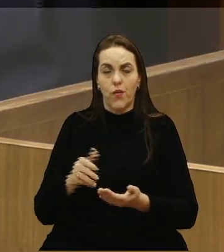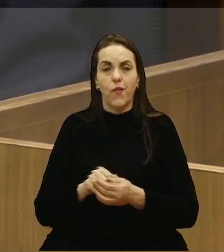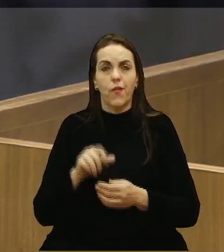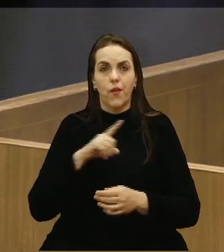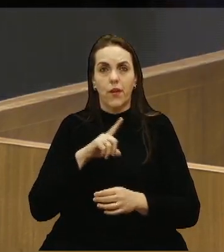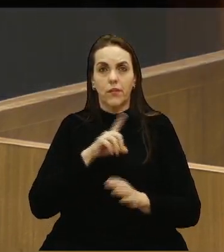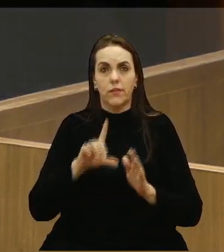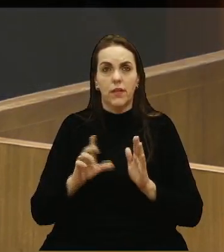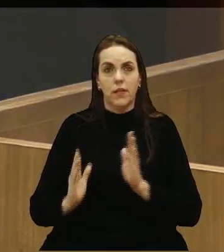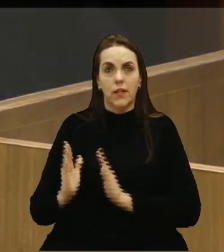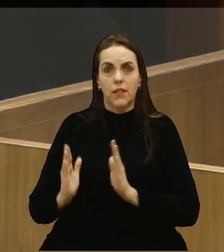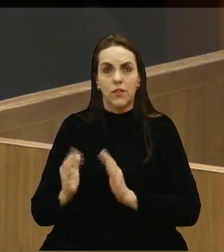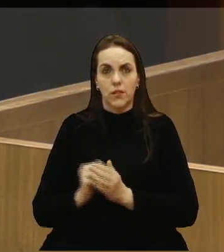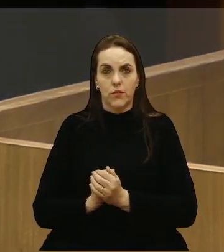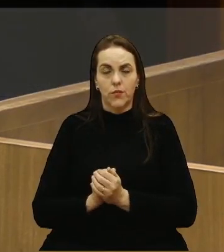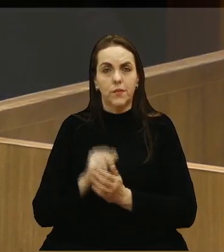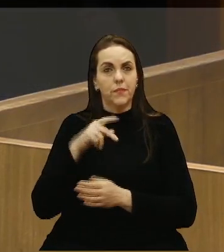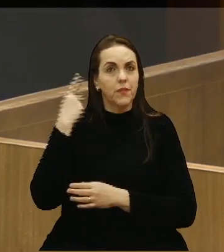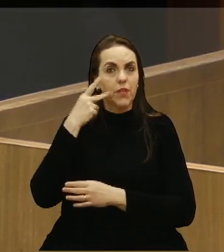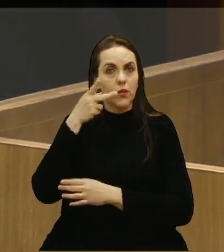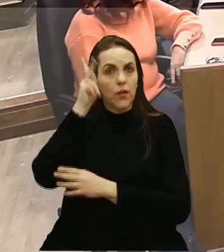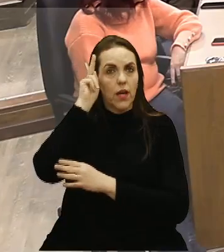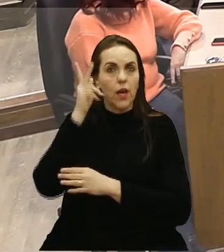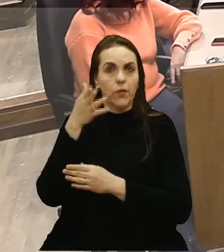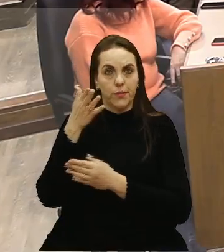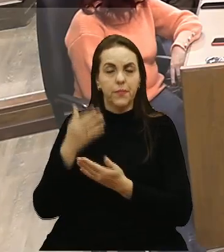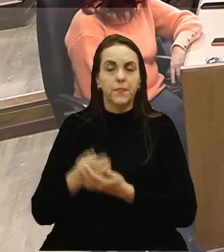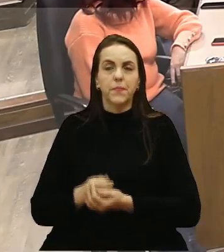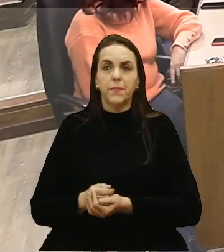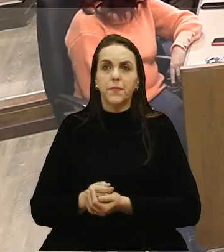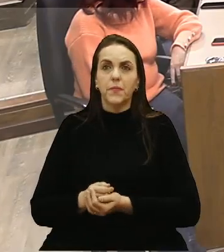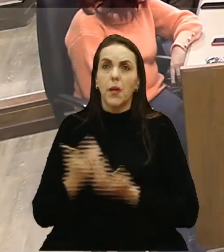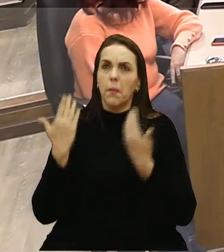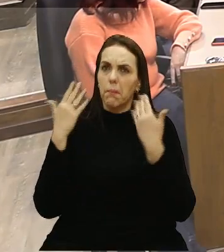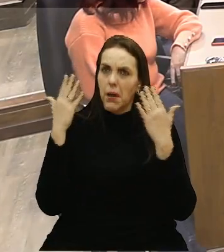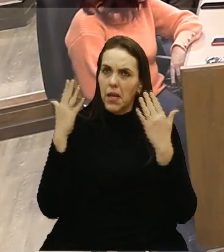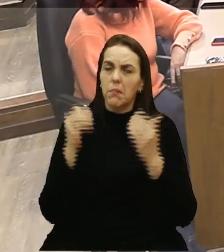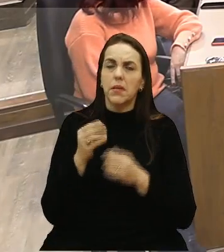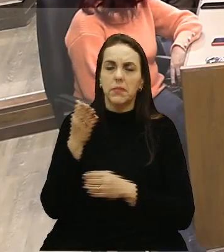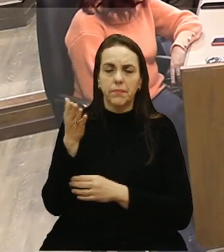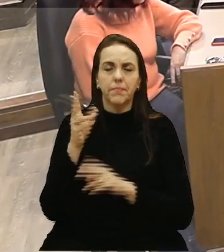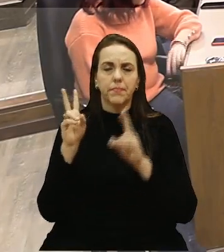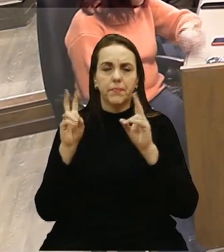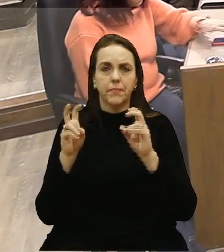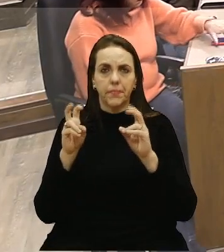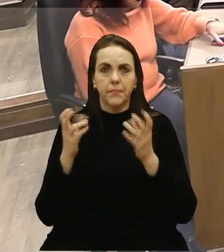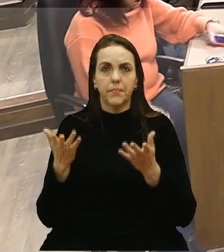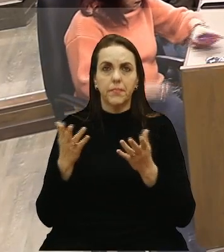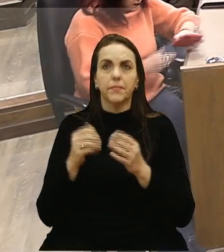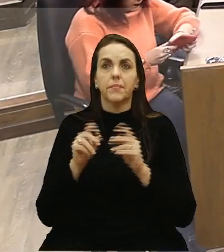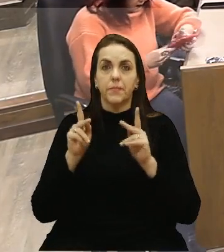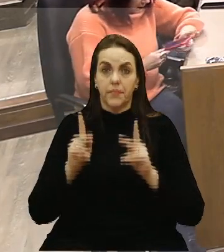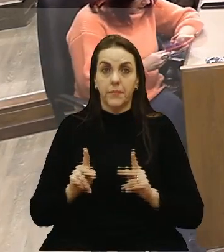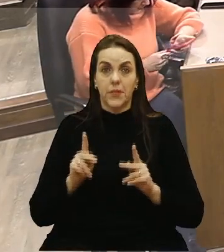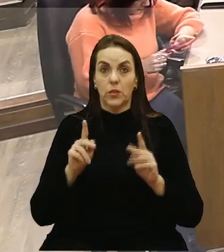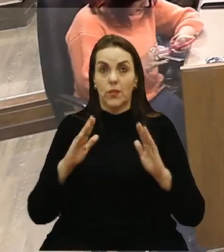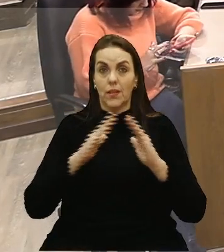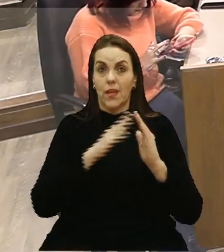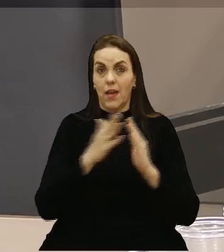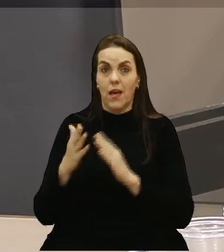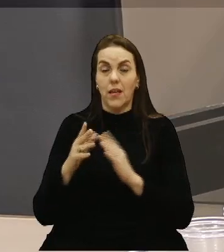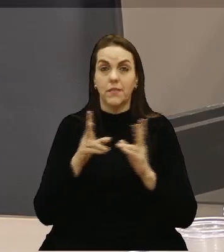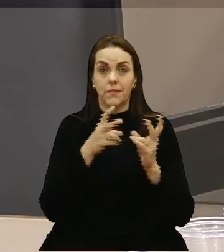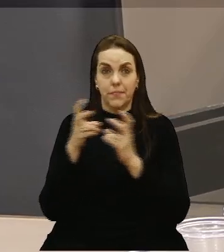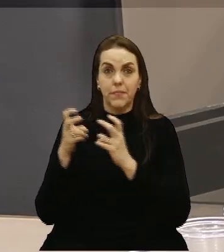dessa legislatura. Vereador Iago, o seu à parte. Não, só parabenizando por trazer esse tema para quem depois está em casa vai ver. Isso aqui vai